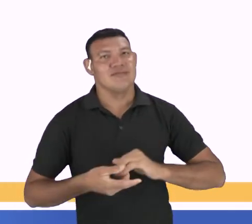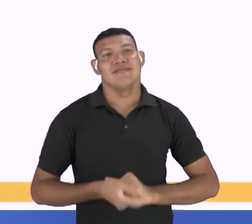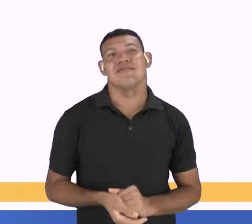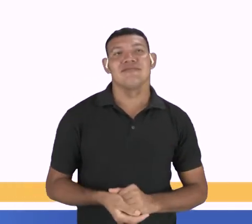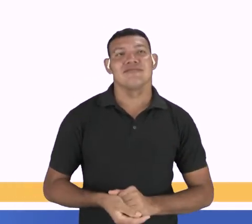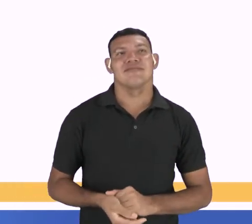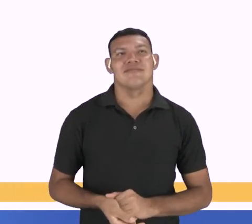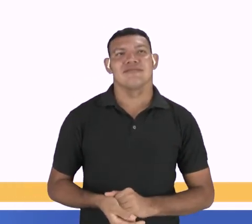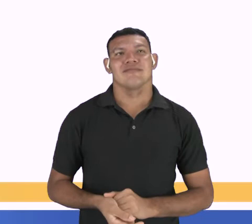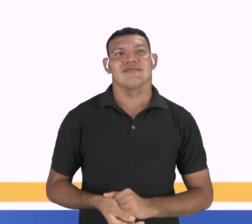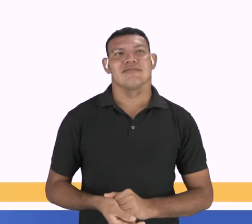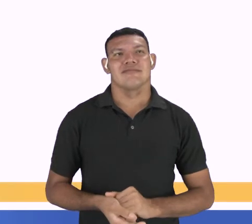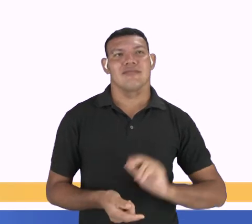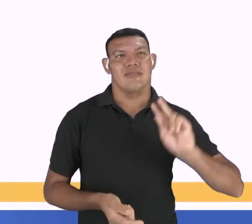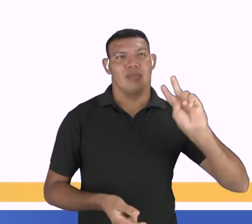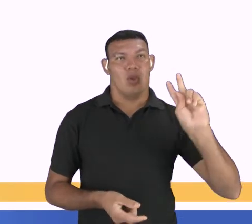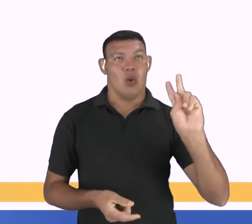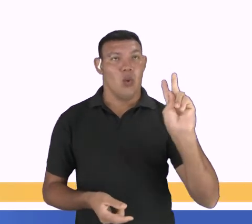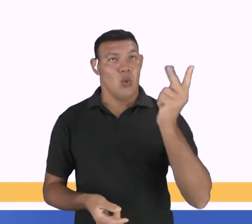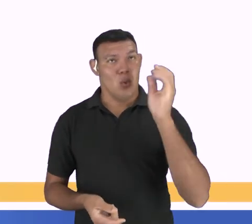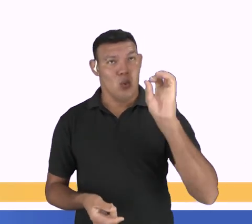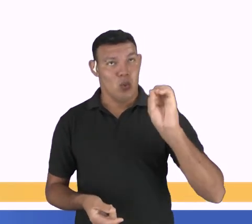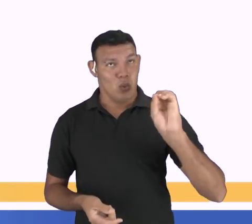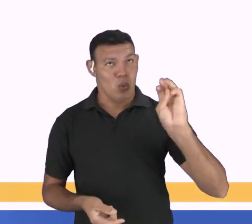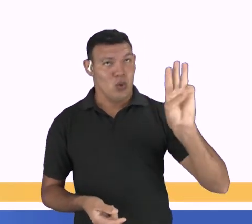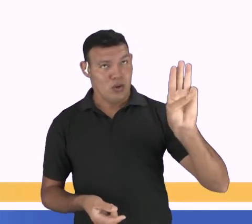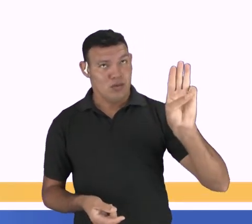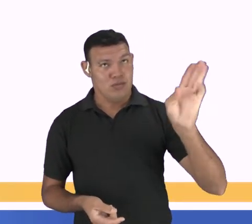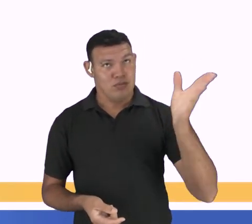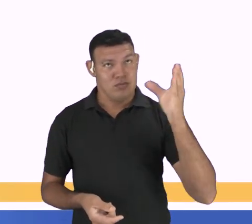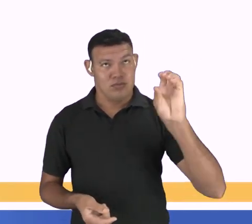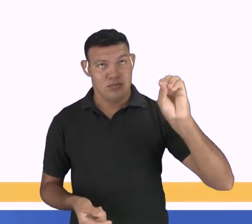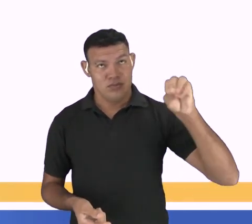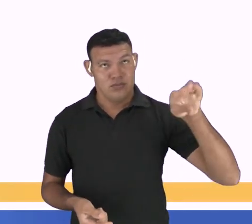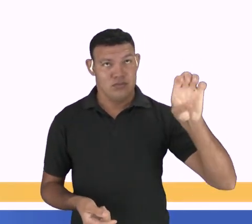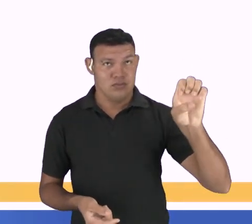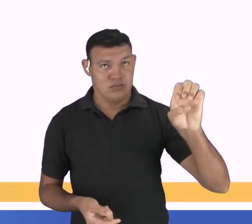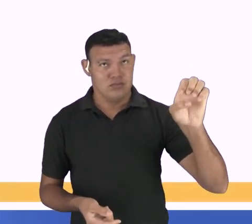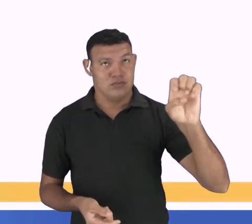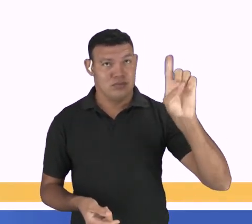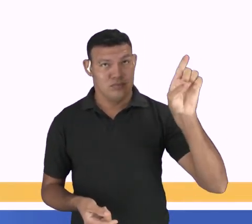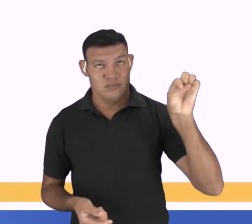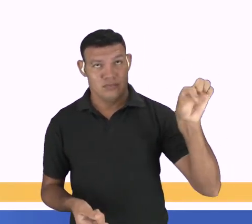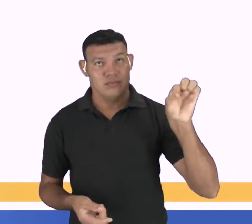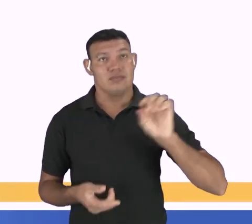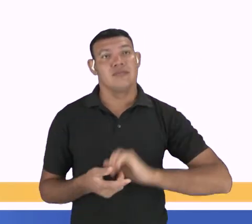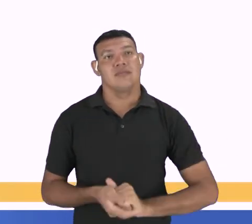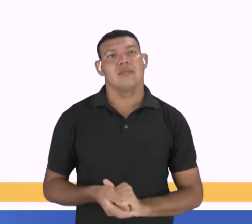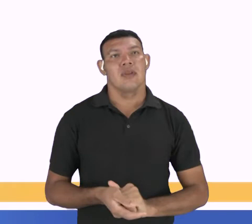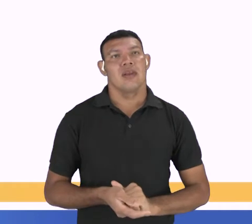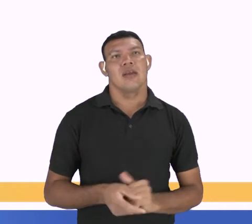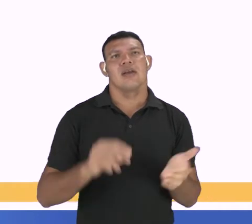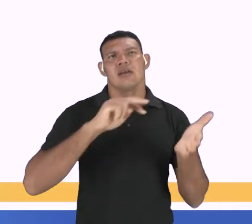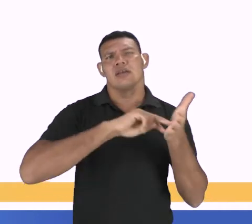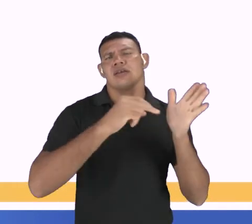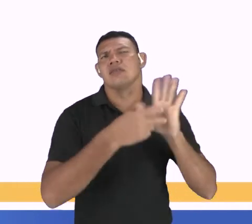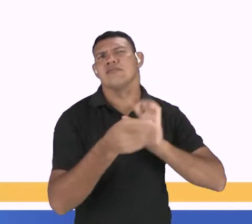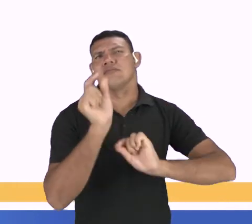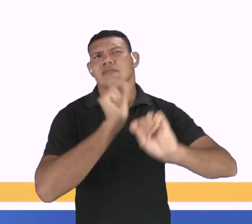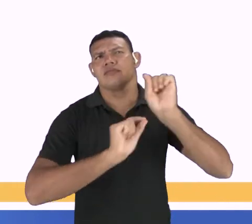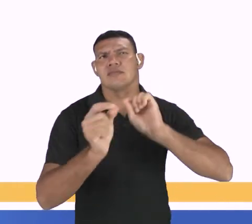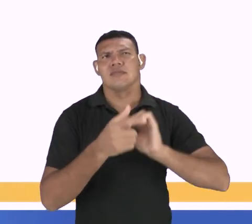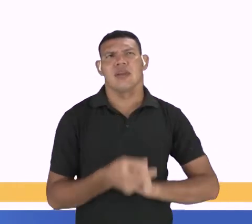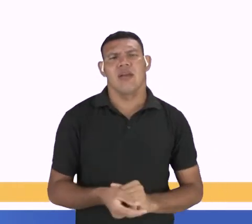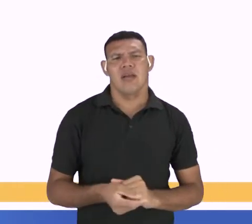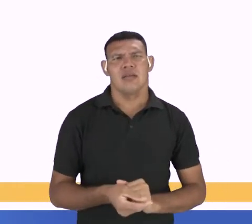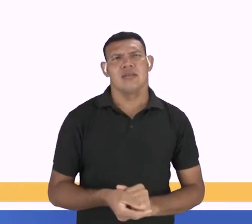How come? Essa é uma das expressões que eu mais gosto de usar. How come, no pé da letra, significa como